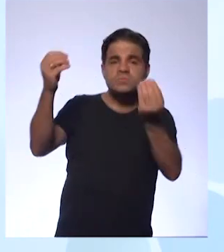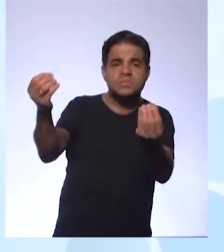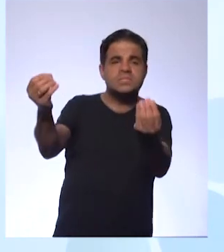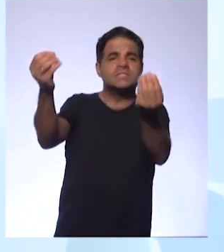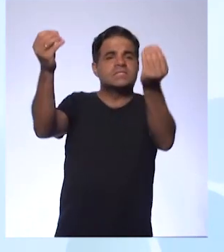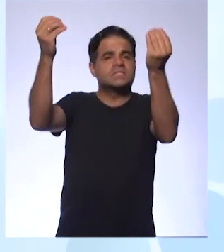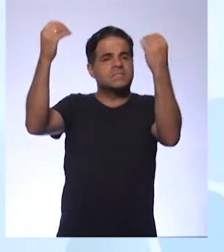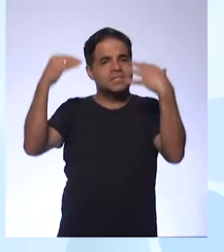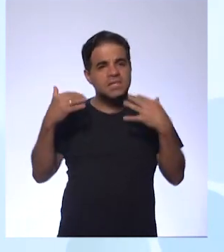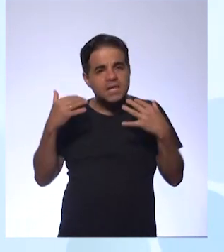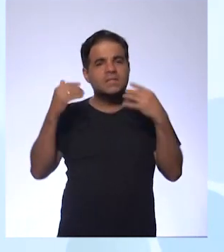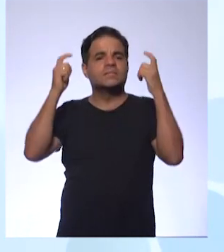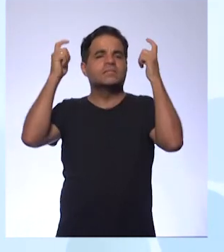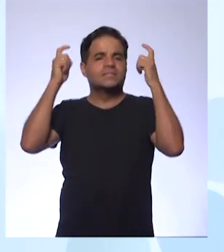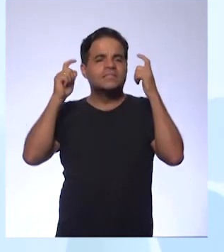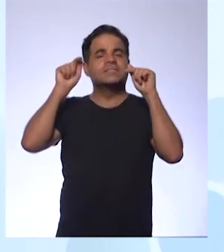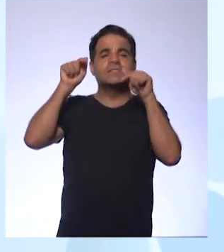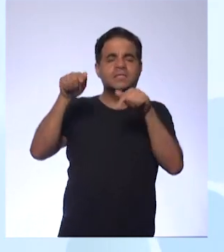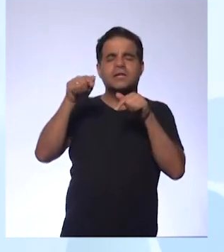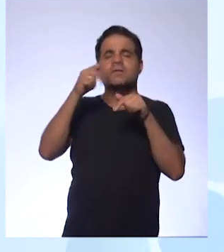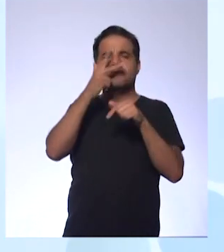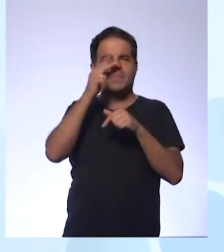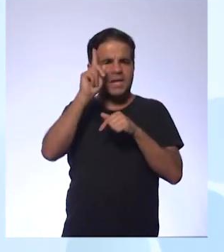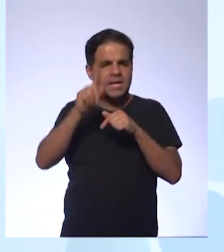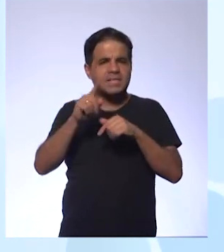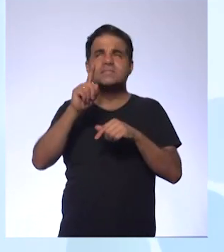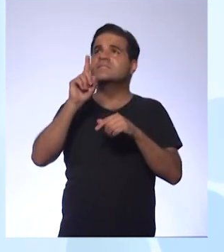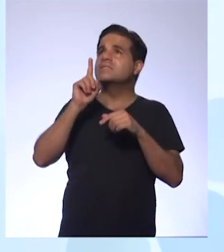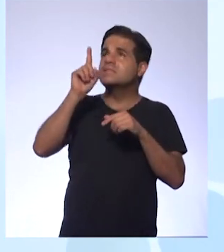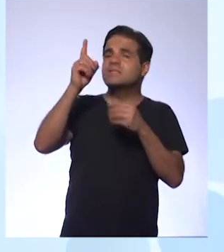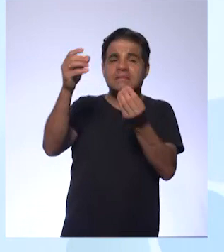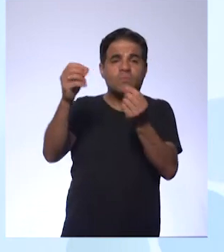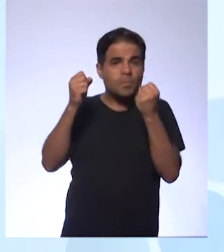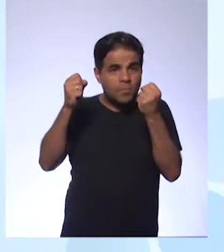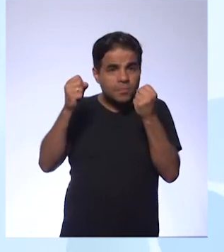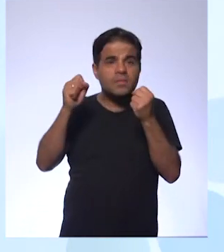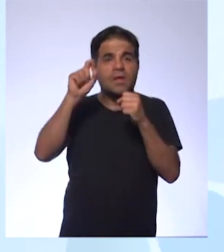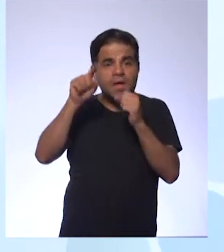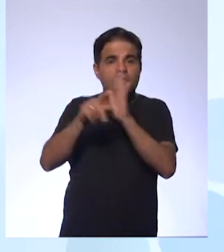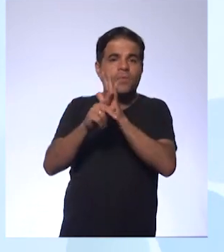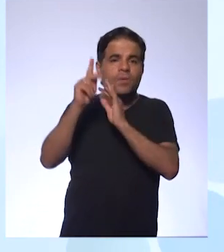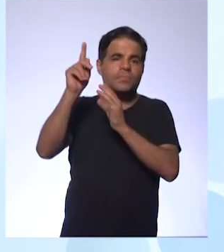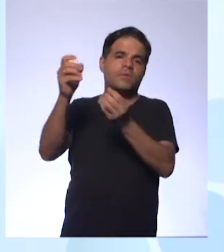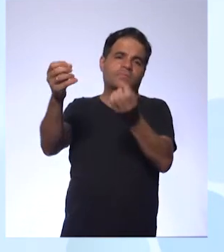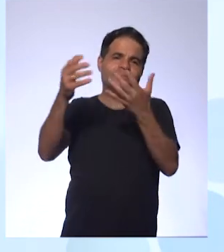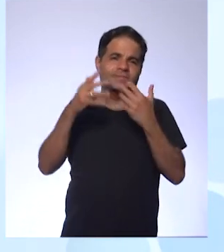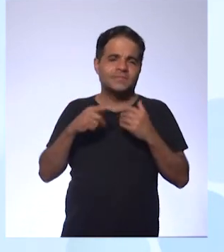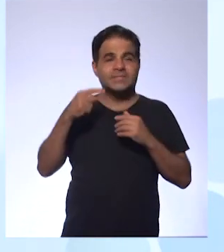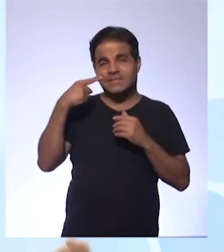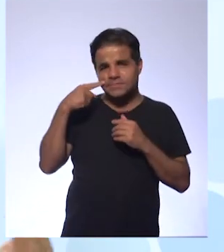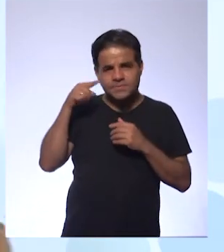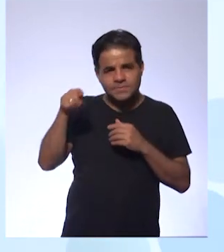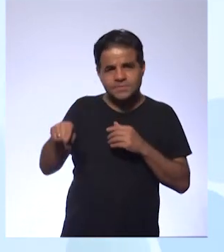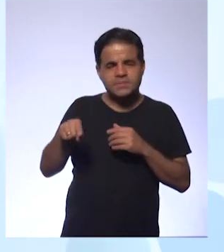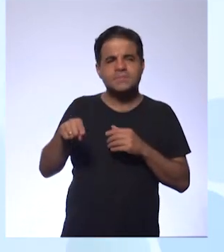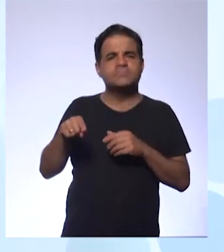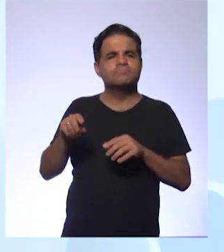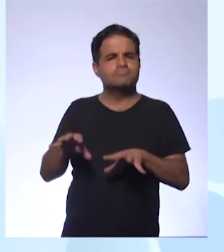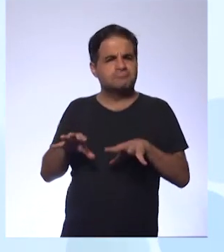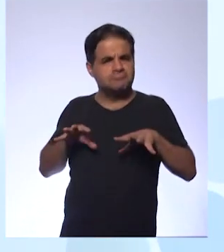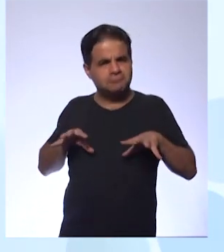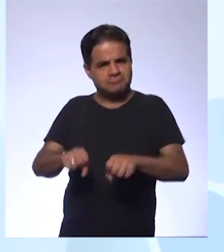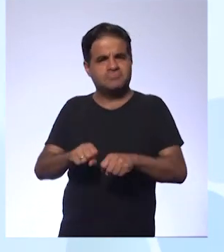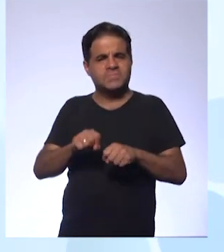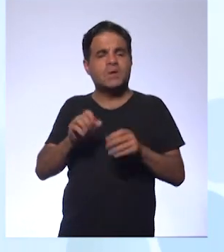esse monarca. É como se o poder do monarca viesse de Deus. Tanto é que nós já estamos vendo ali, desde o feudalismo,